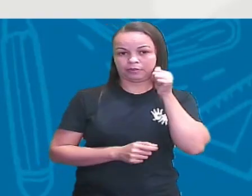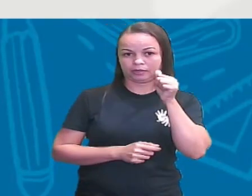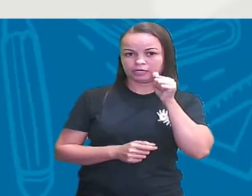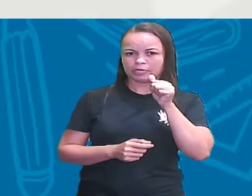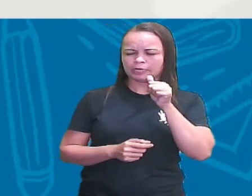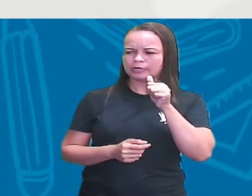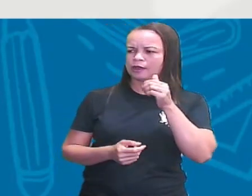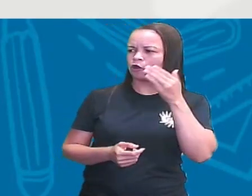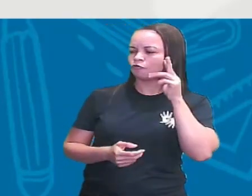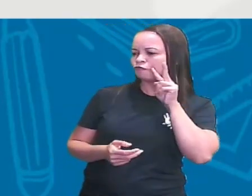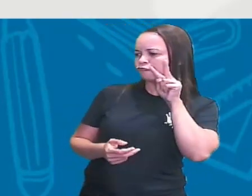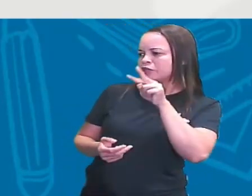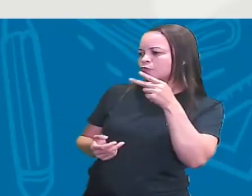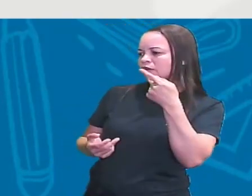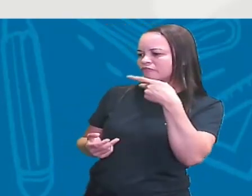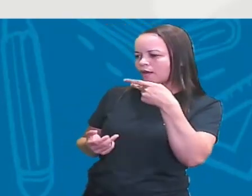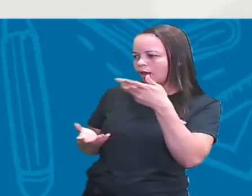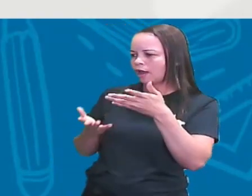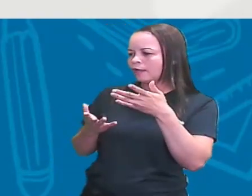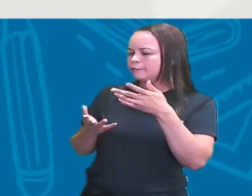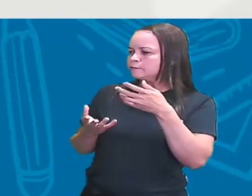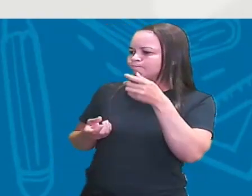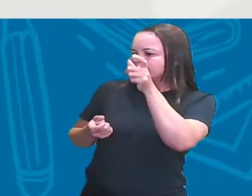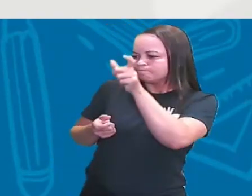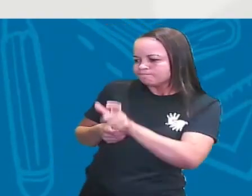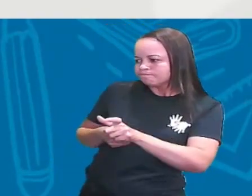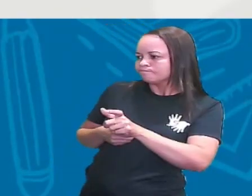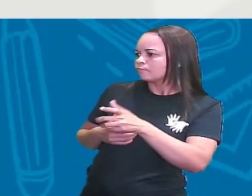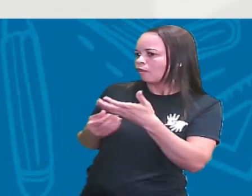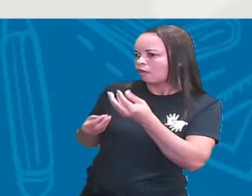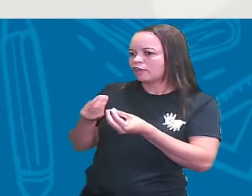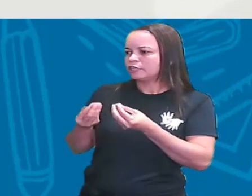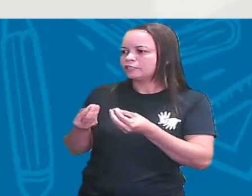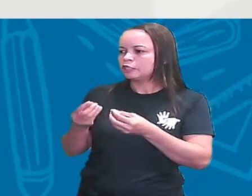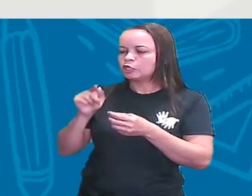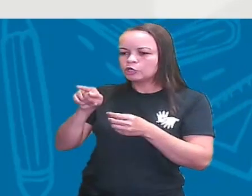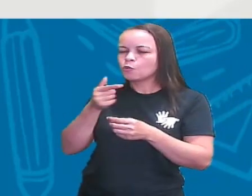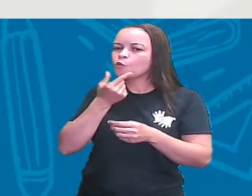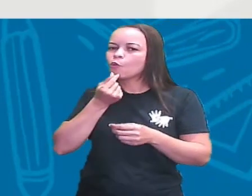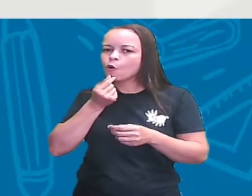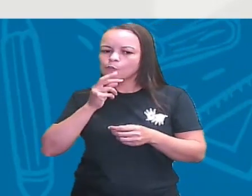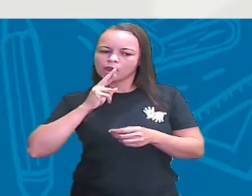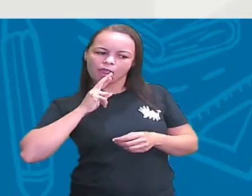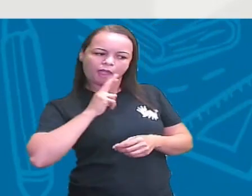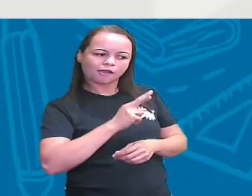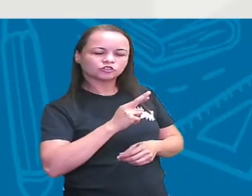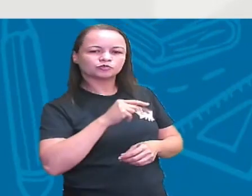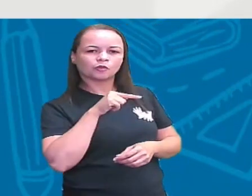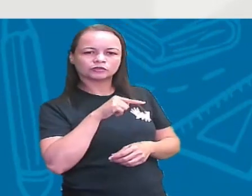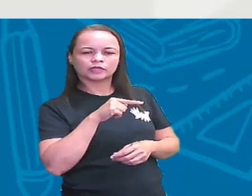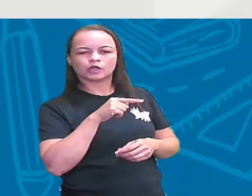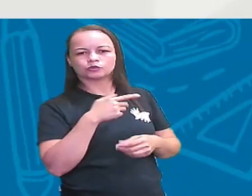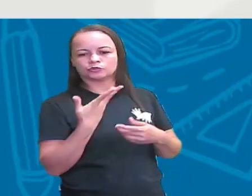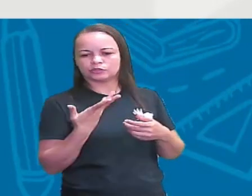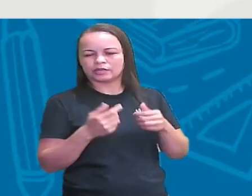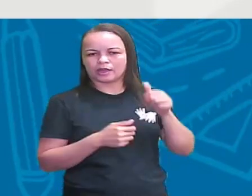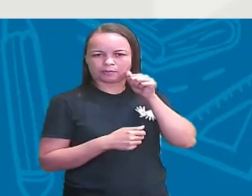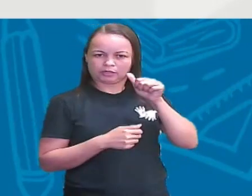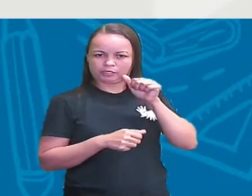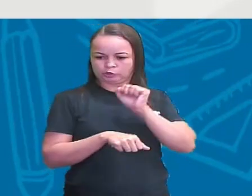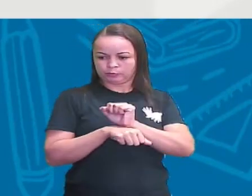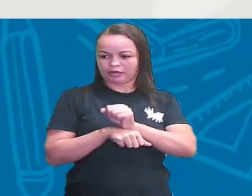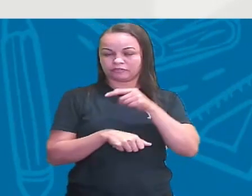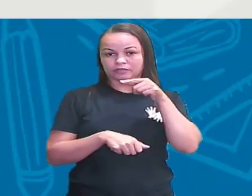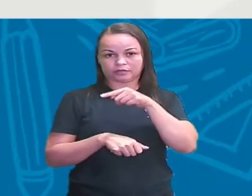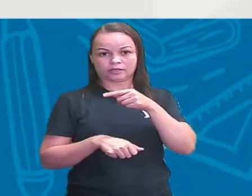a partir do momento que ele abriu a boca e não a correspondeu, porque, em tese, ela esperava que ele